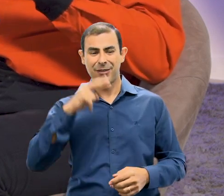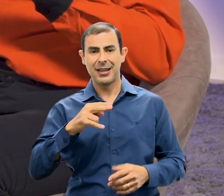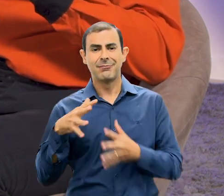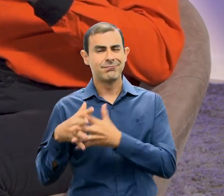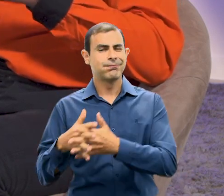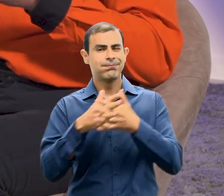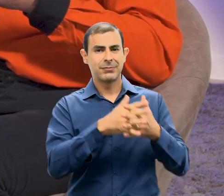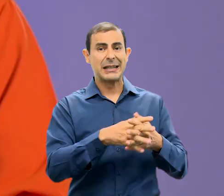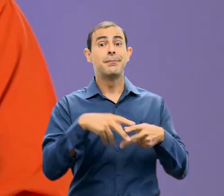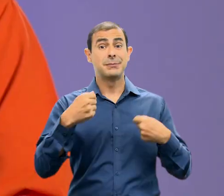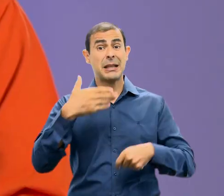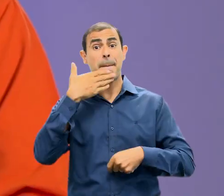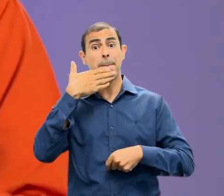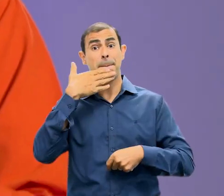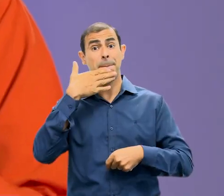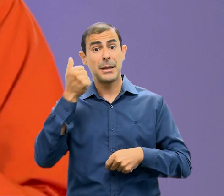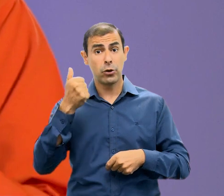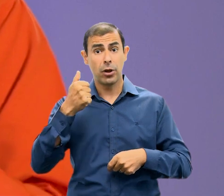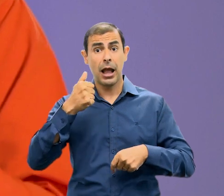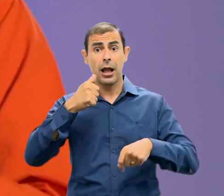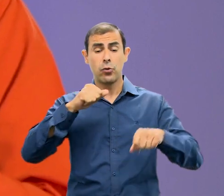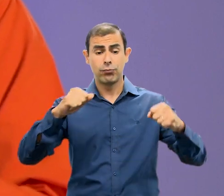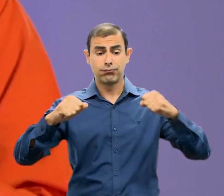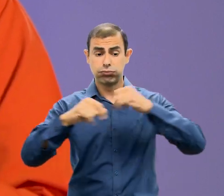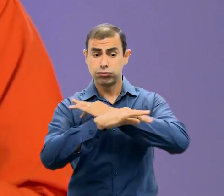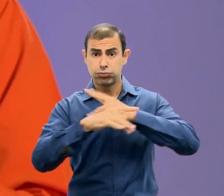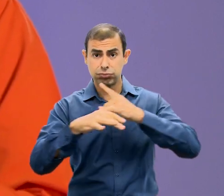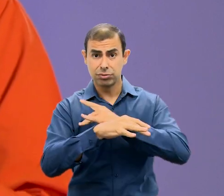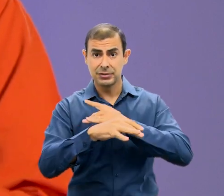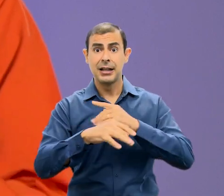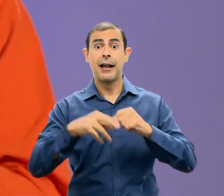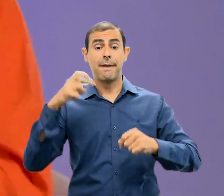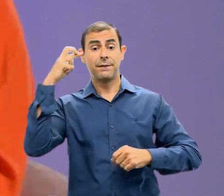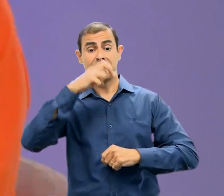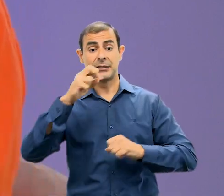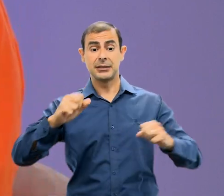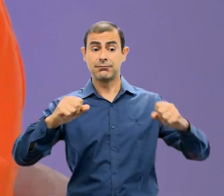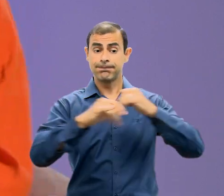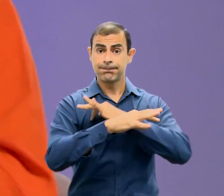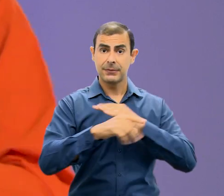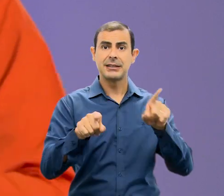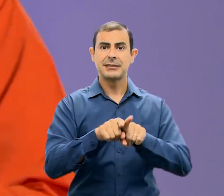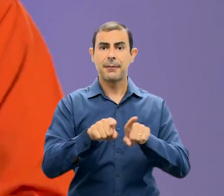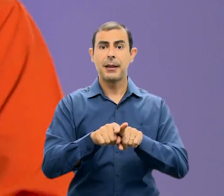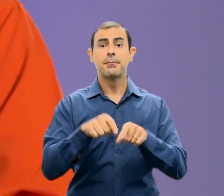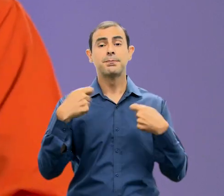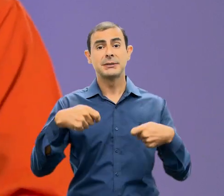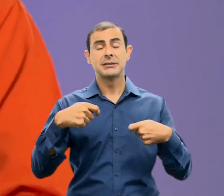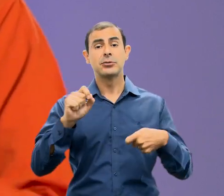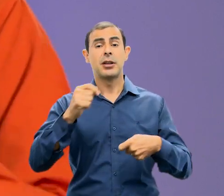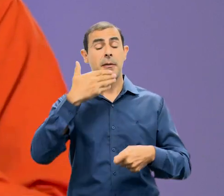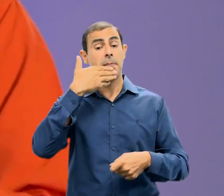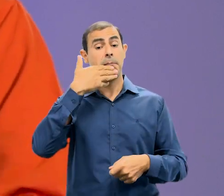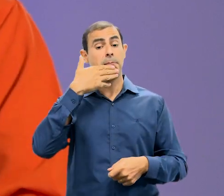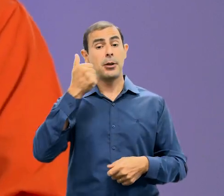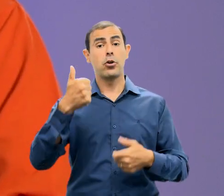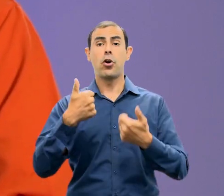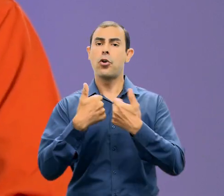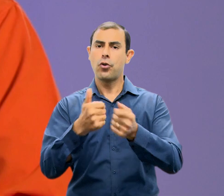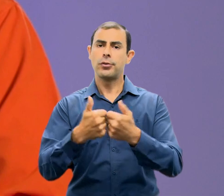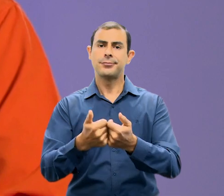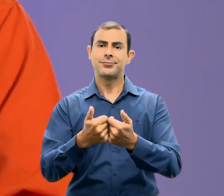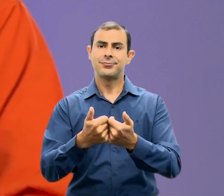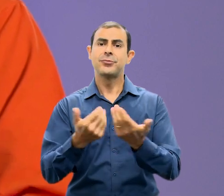de Campo Grande, a fiscalização de trânsito, mas nós precisamos dar ao cidadão uma opção de um transporte público de qualidade, que não é o que